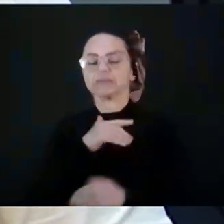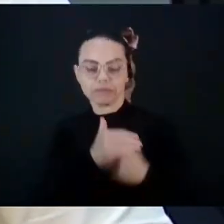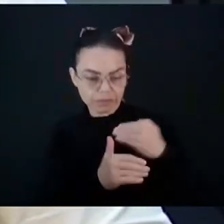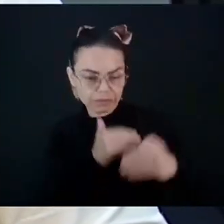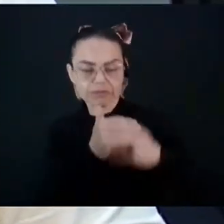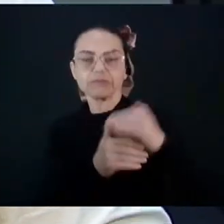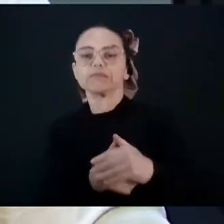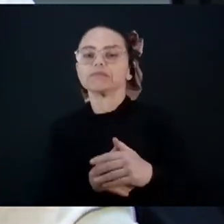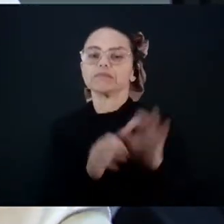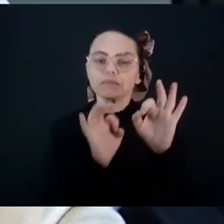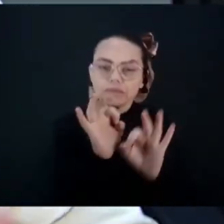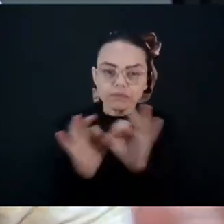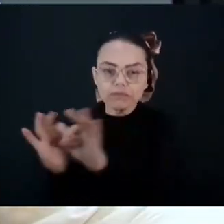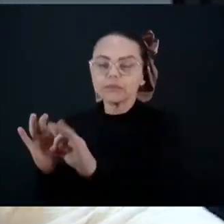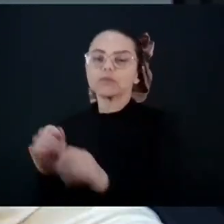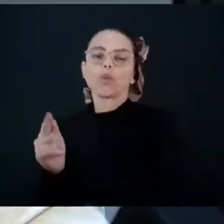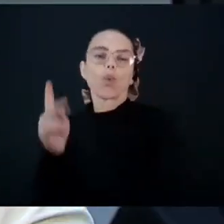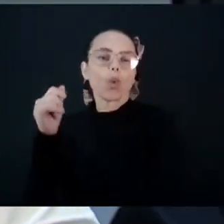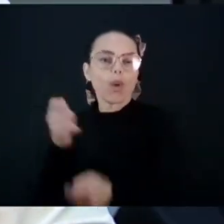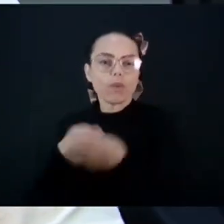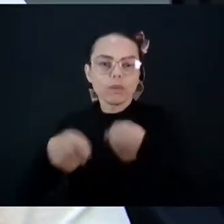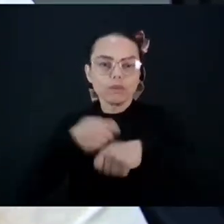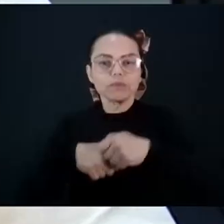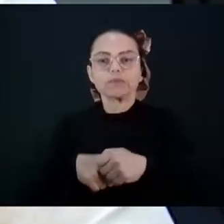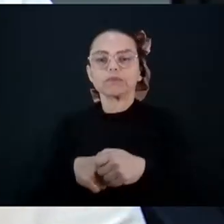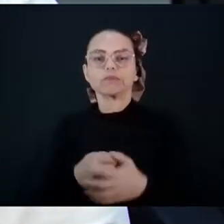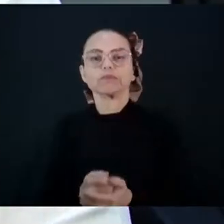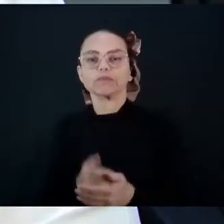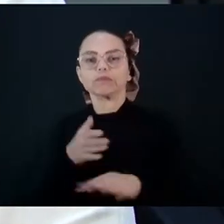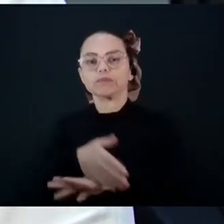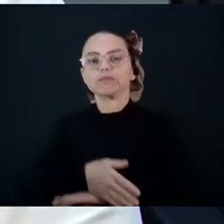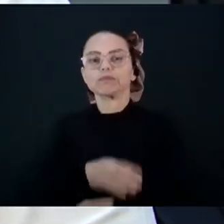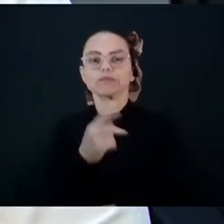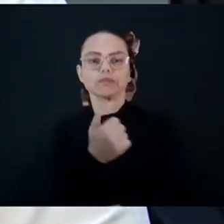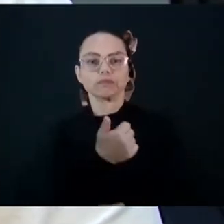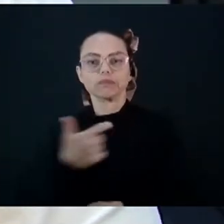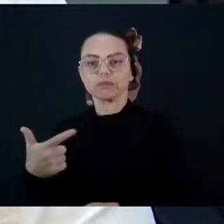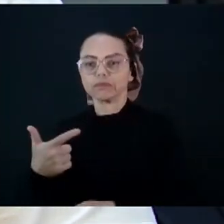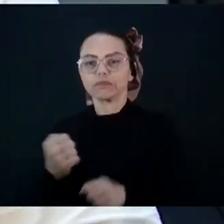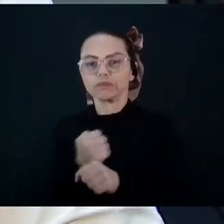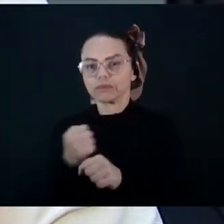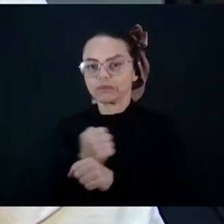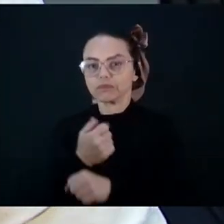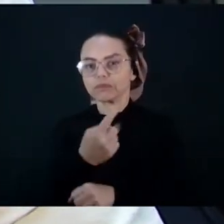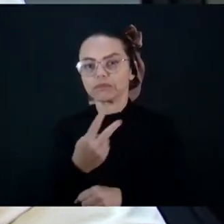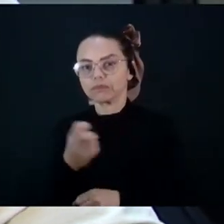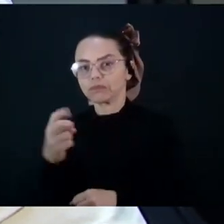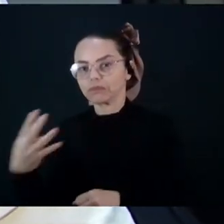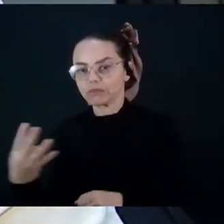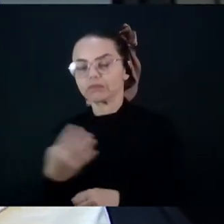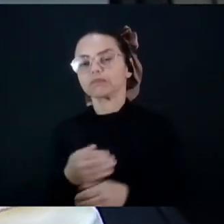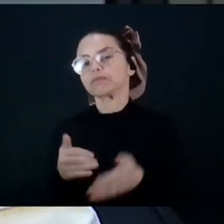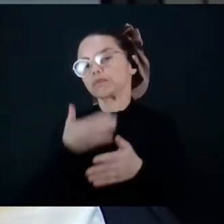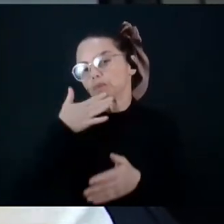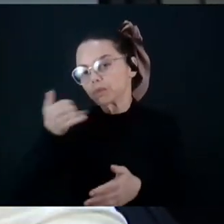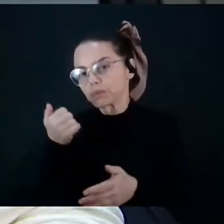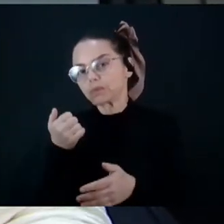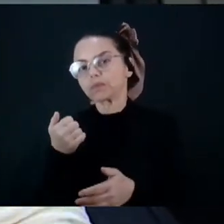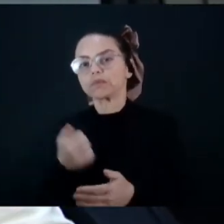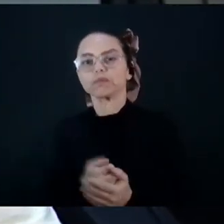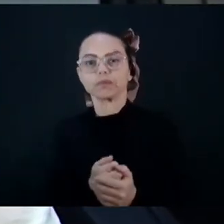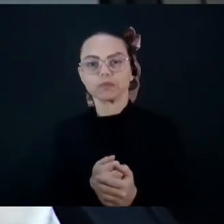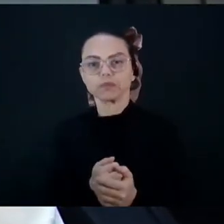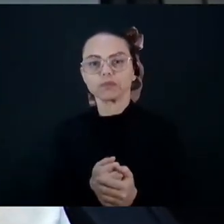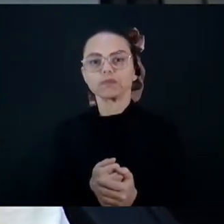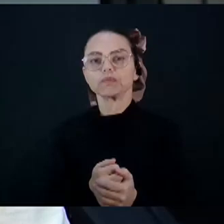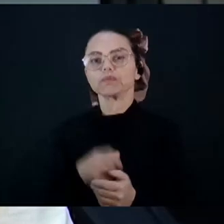reestruturação administrativa há muito tempo. Desde que nós entramos há 12 anos atrás, 2014, esse processo vem se aprimorando, né? Então, do que